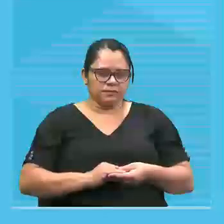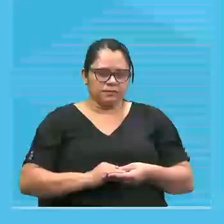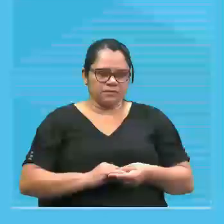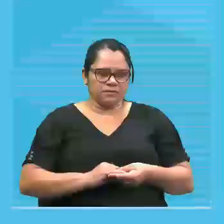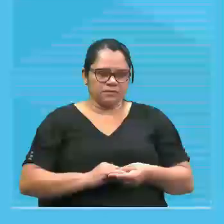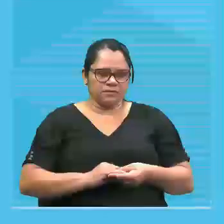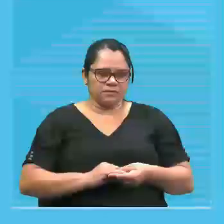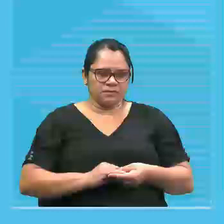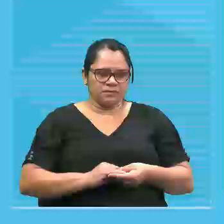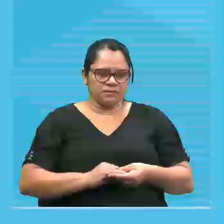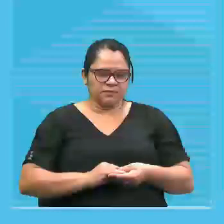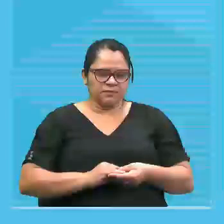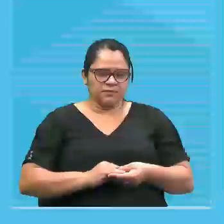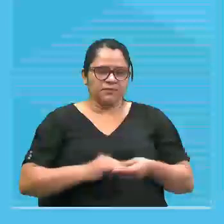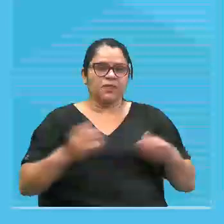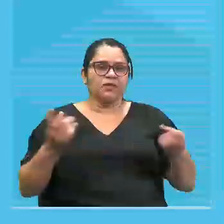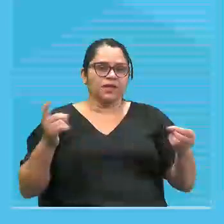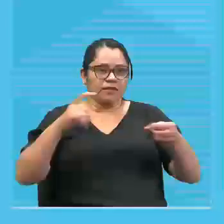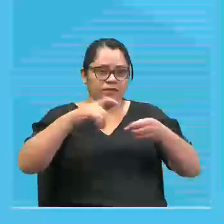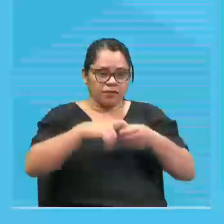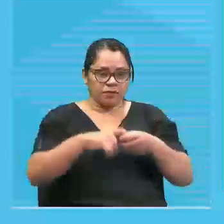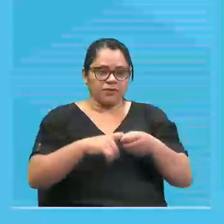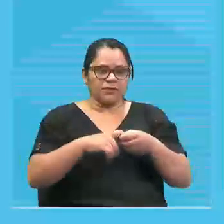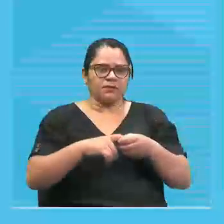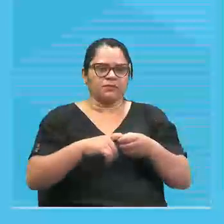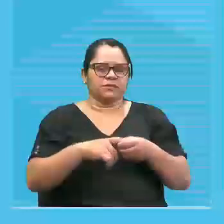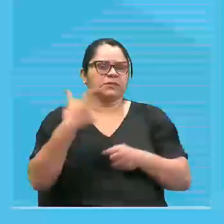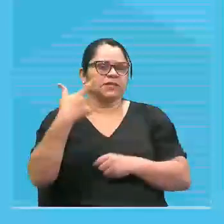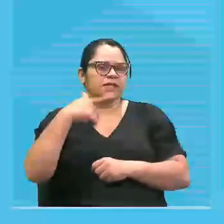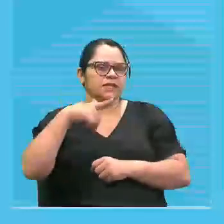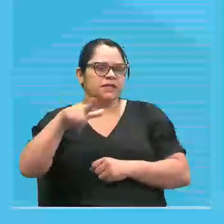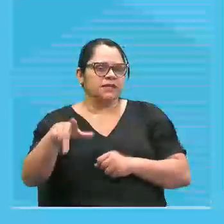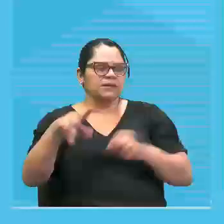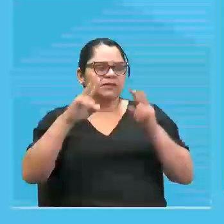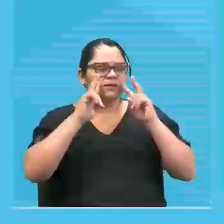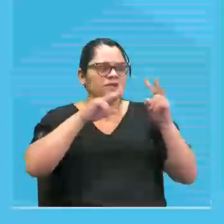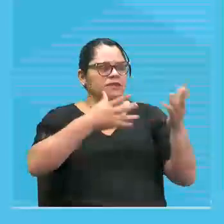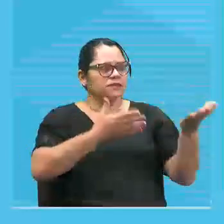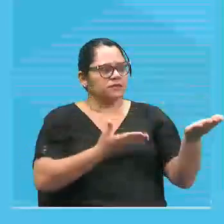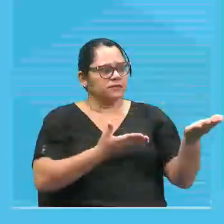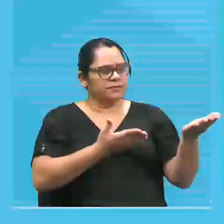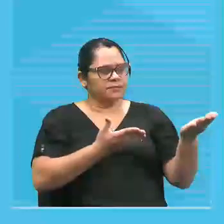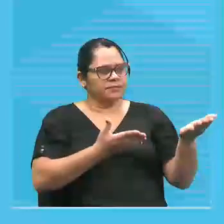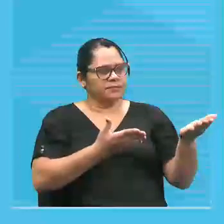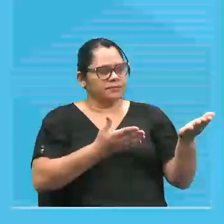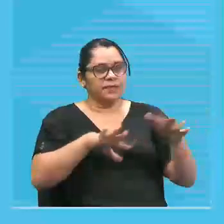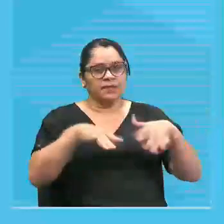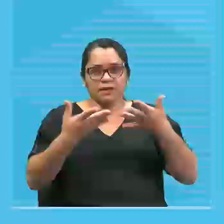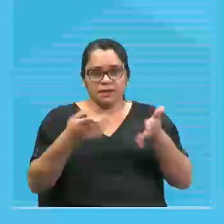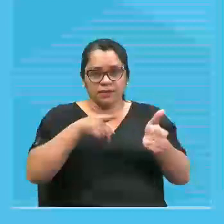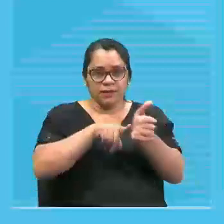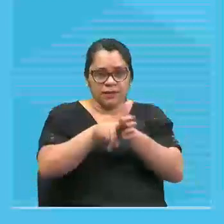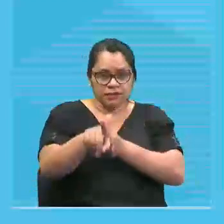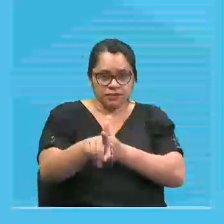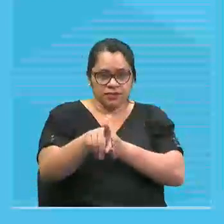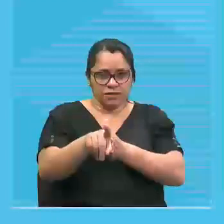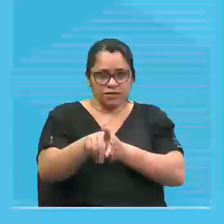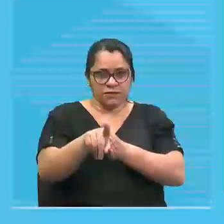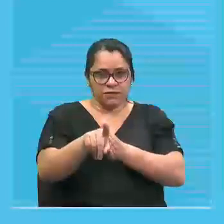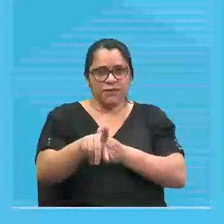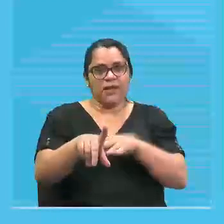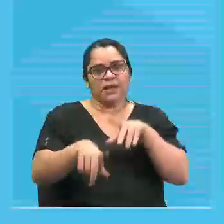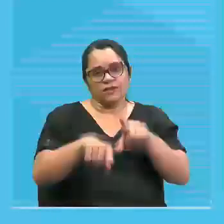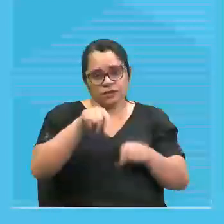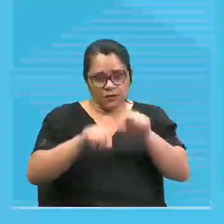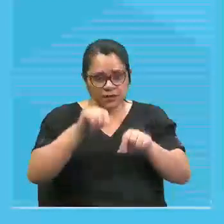ok Ok Ok vamos lá então a questão é de v